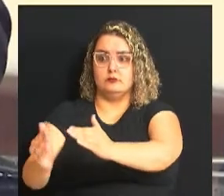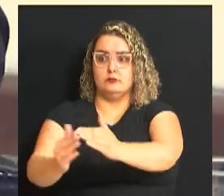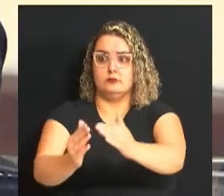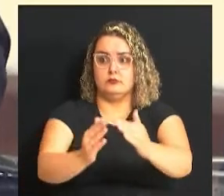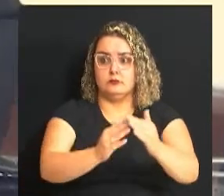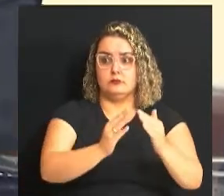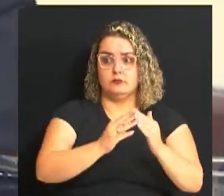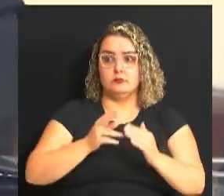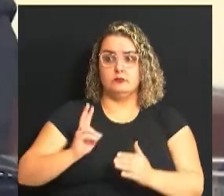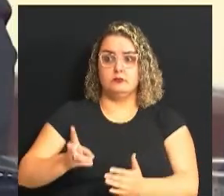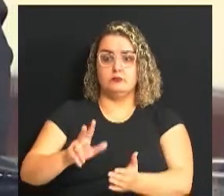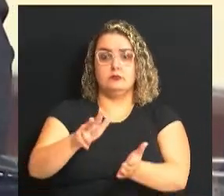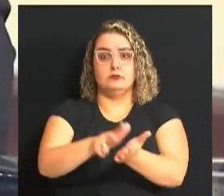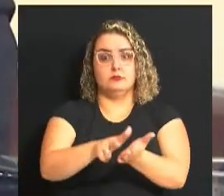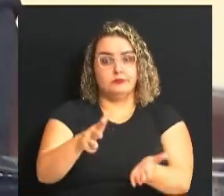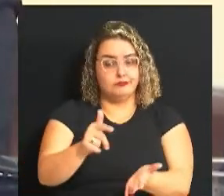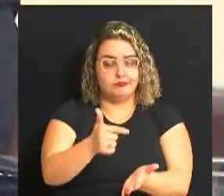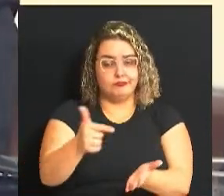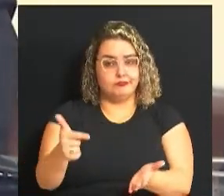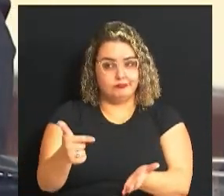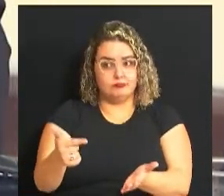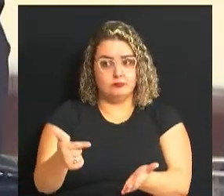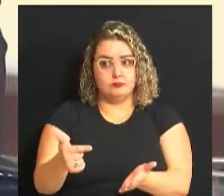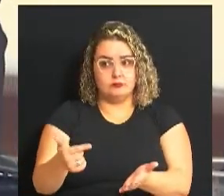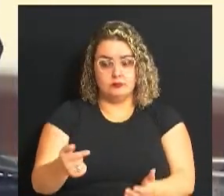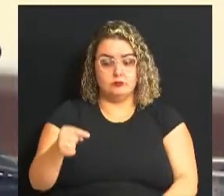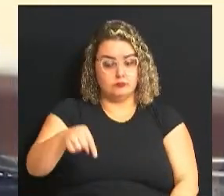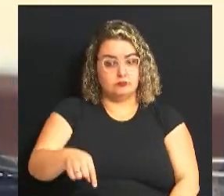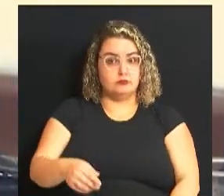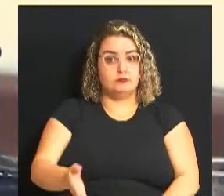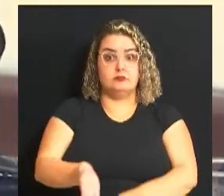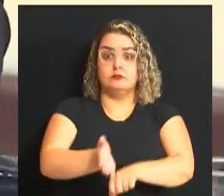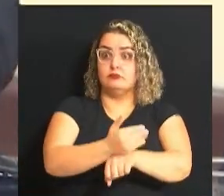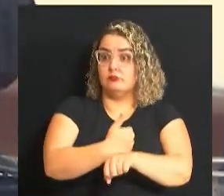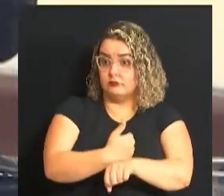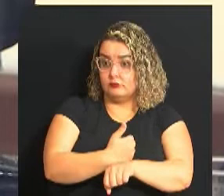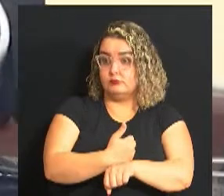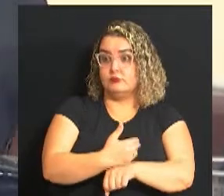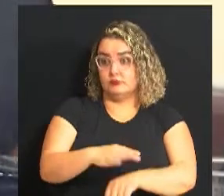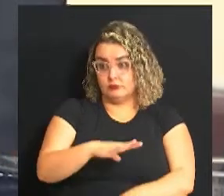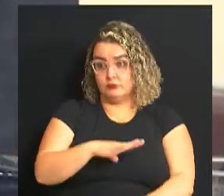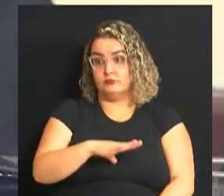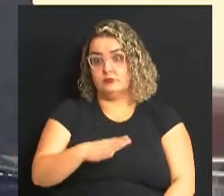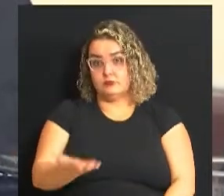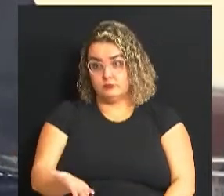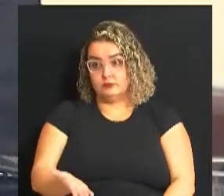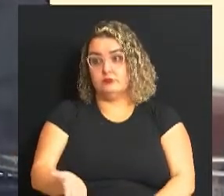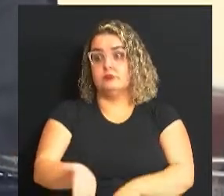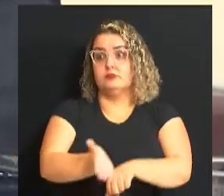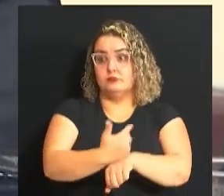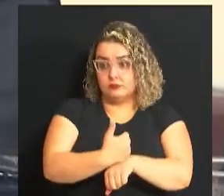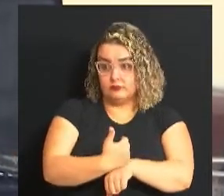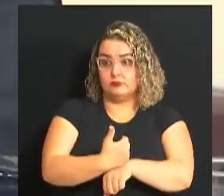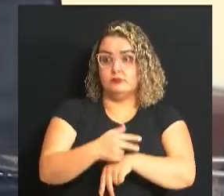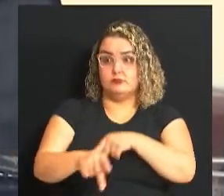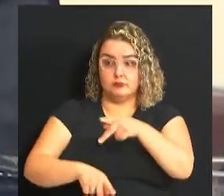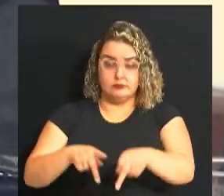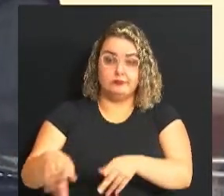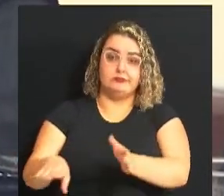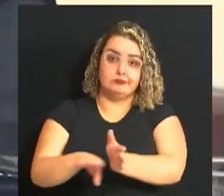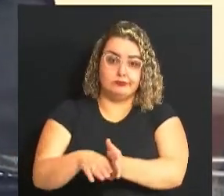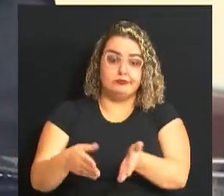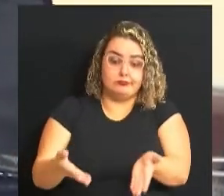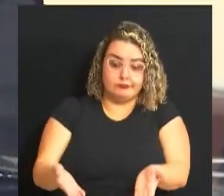irregular, né? E aí fala, bom, mas ela estava lá antes da cidade, ela estava lá antes daquela população que